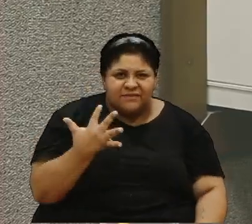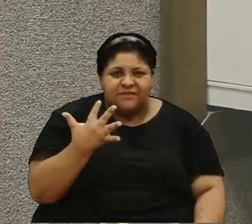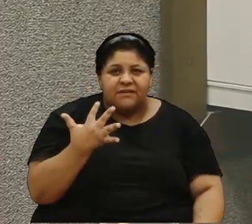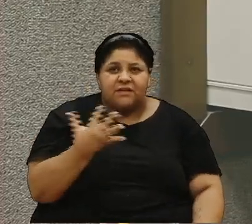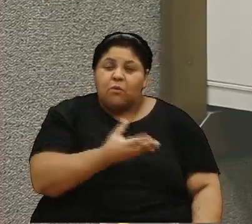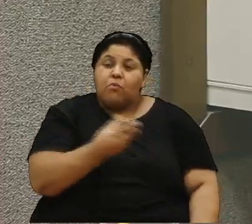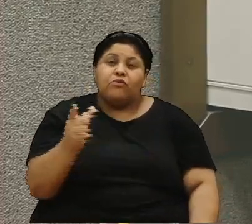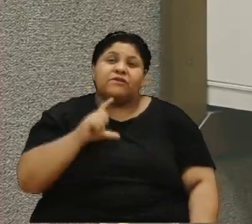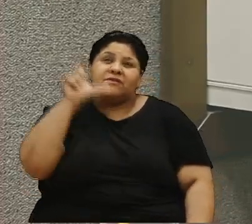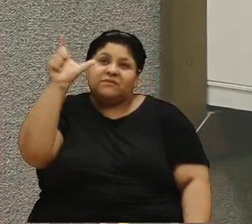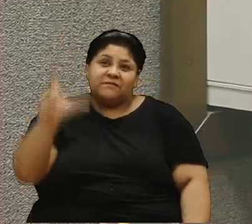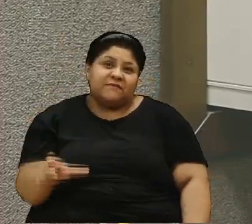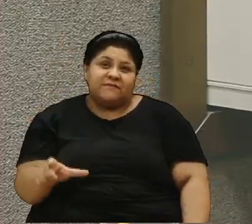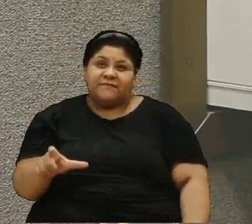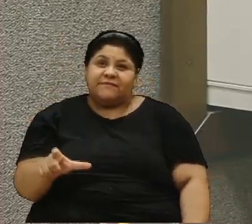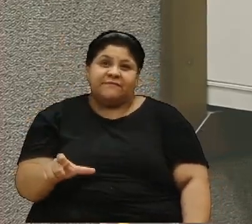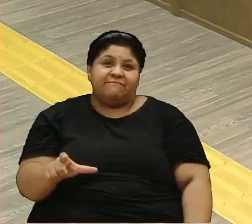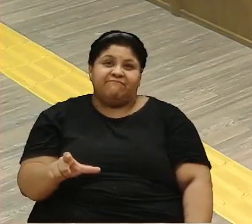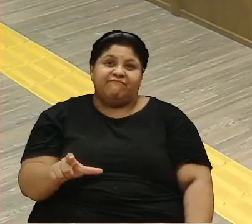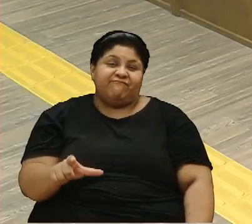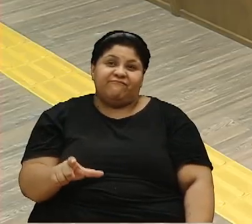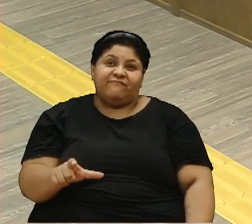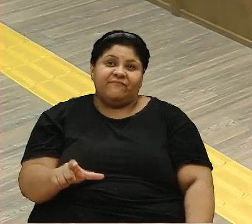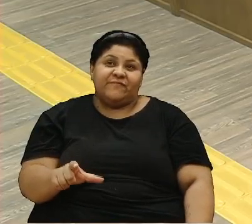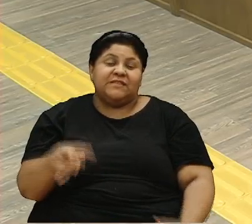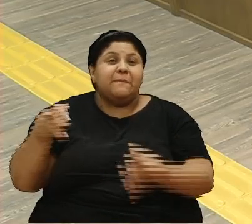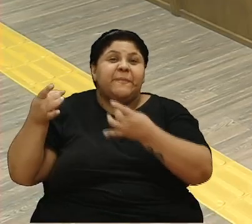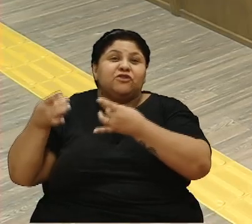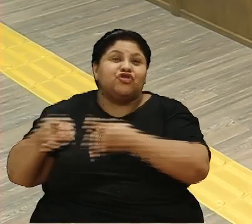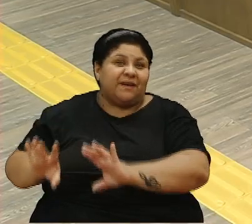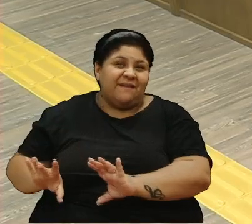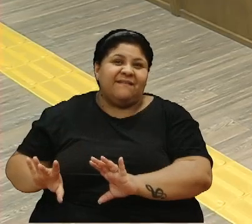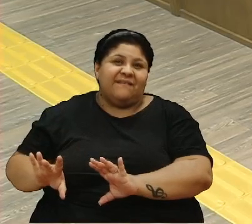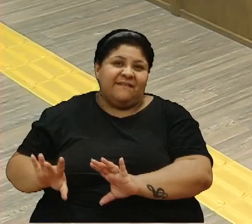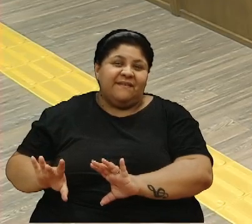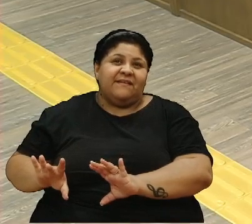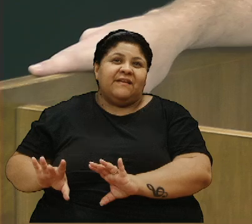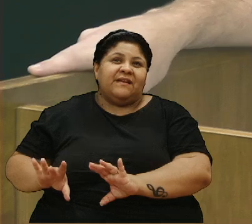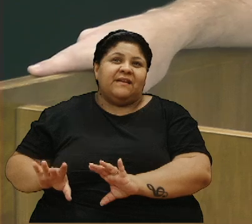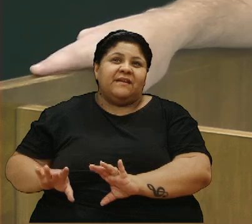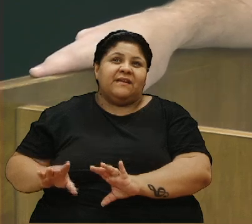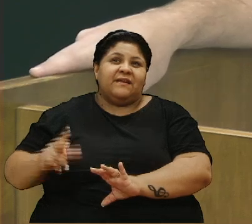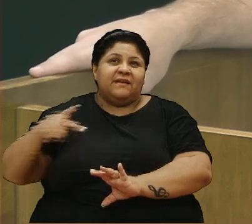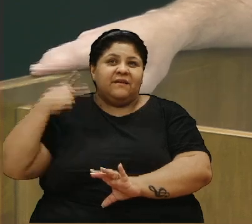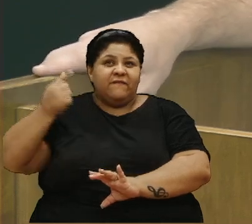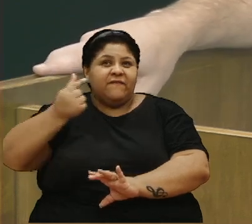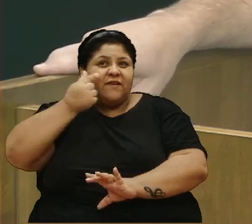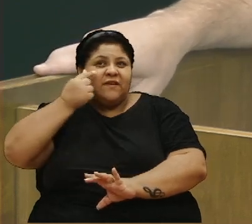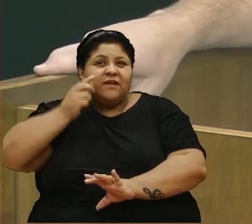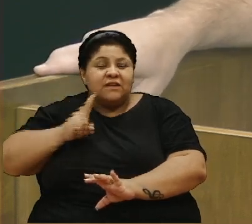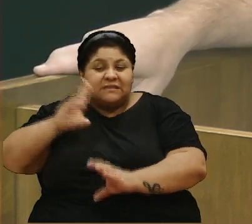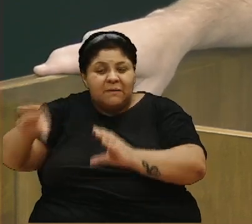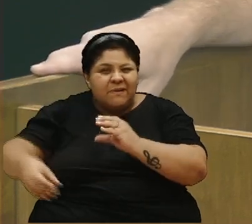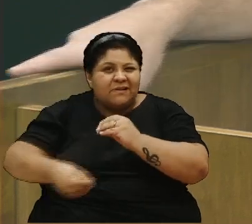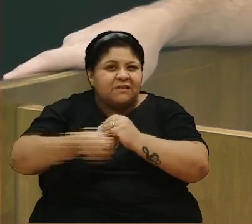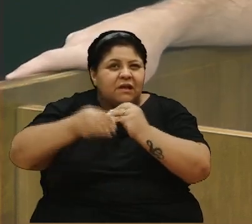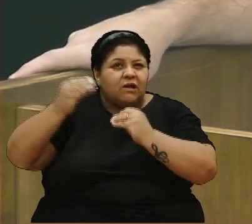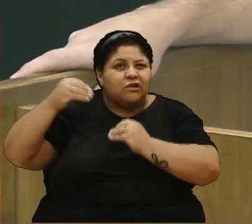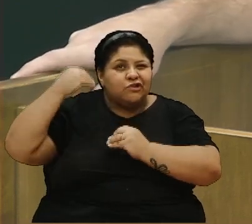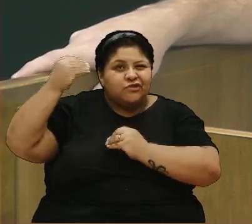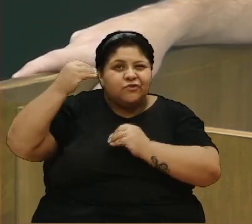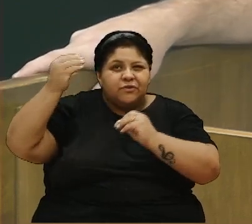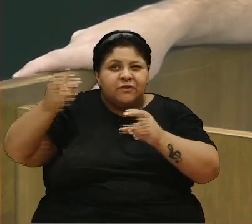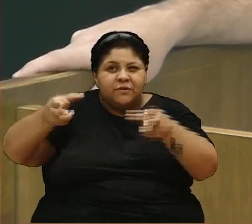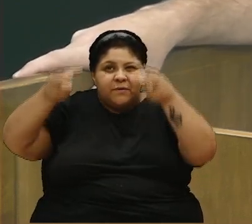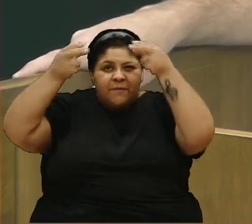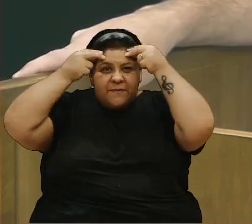gente vai queimar a língua. Obrigado, vereador. Obrigado, vereador Eloy Friso, sempre contribuindo com sua experiência, seu conhecimento. É verdade,